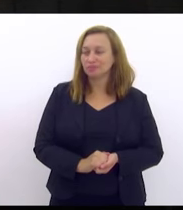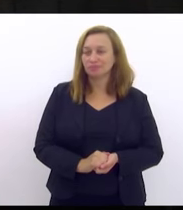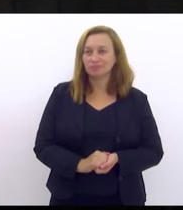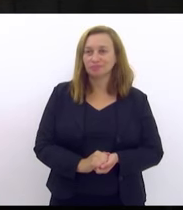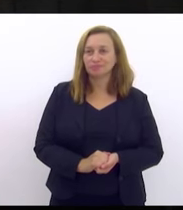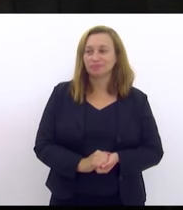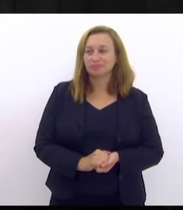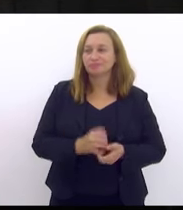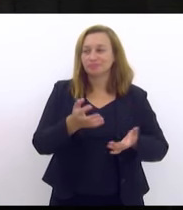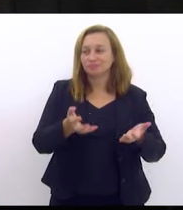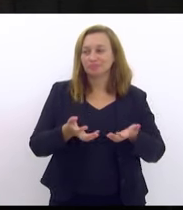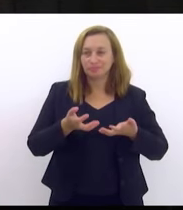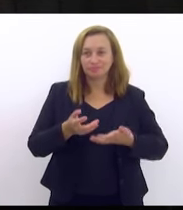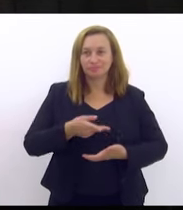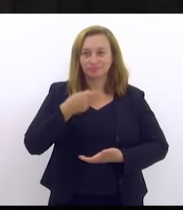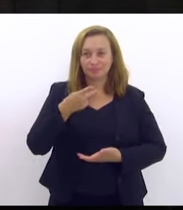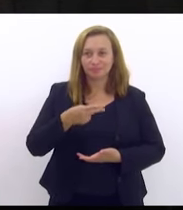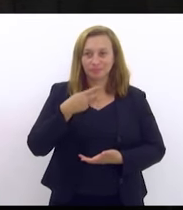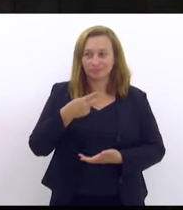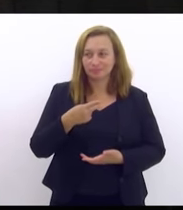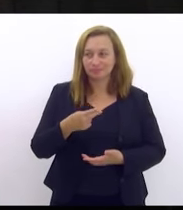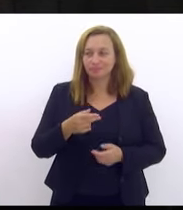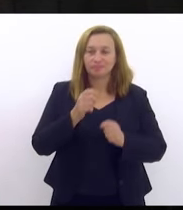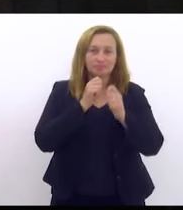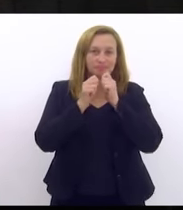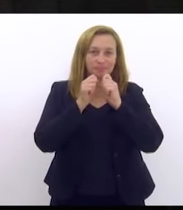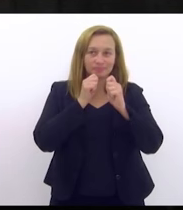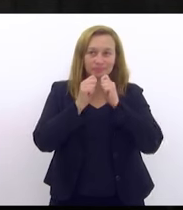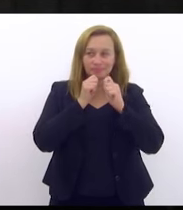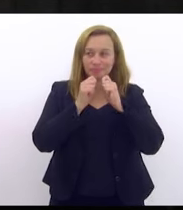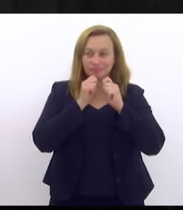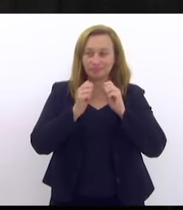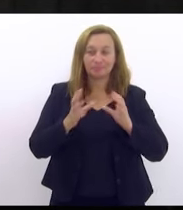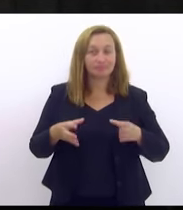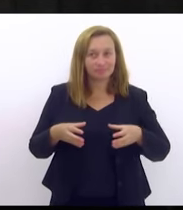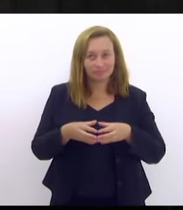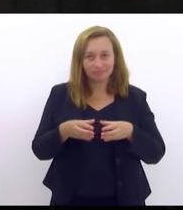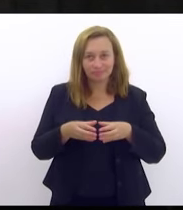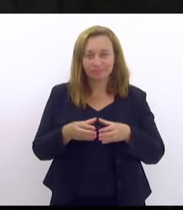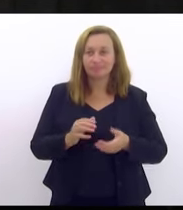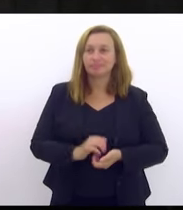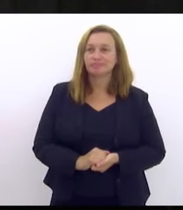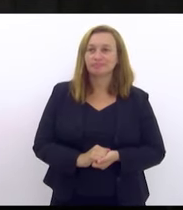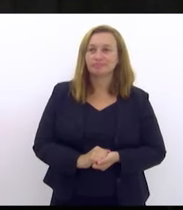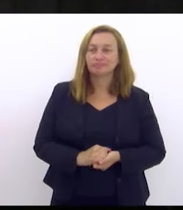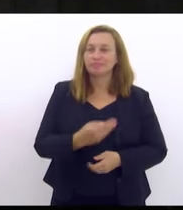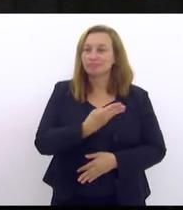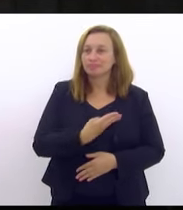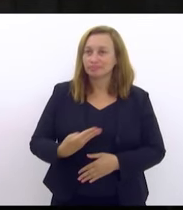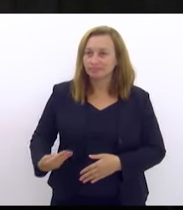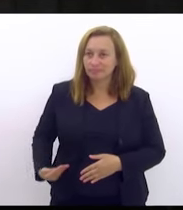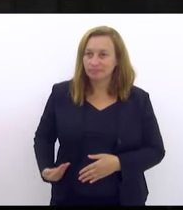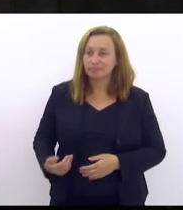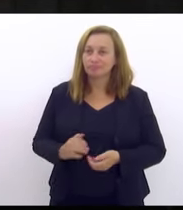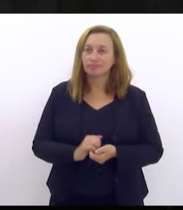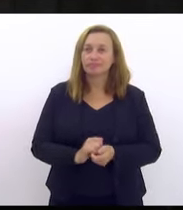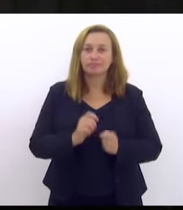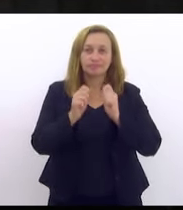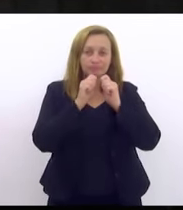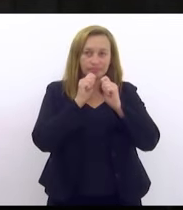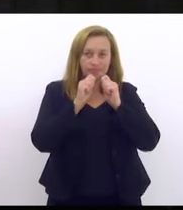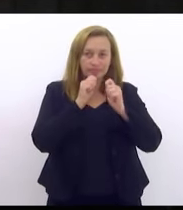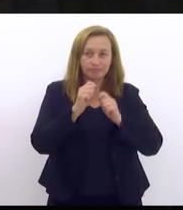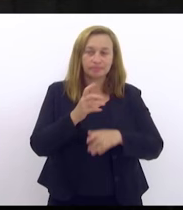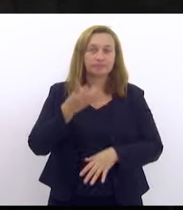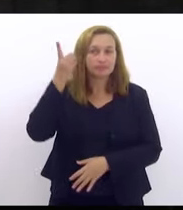relevância à entrevista coletiva que o governador deu à imprensa,